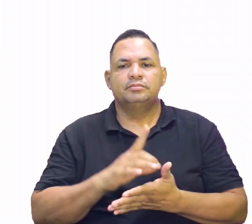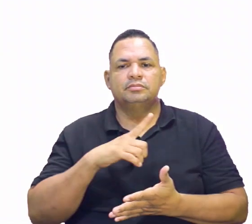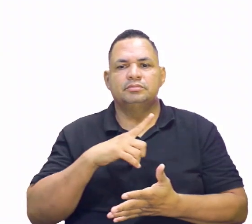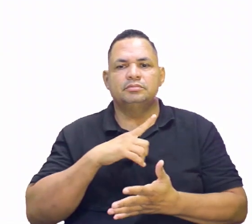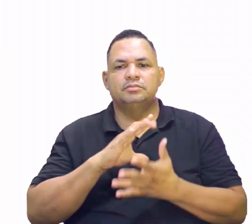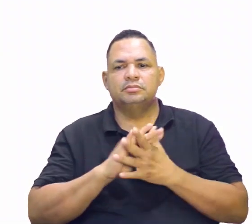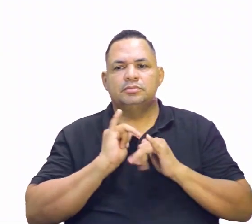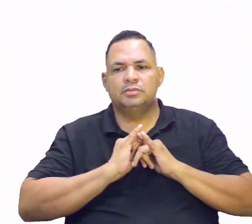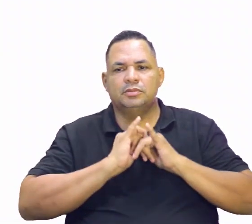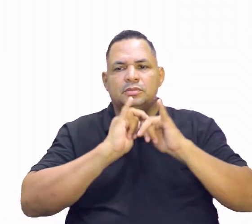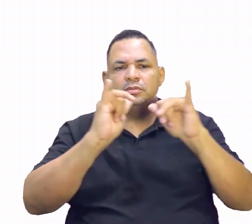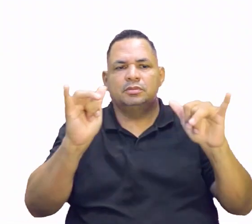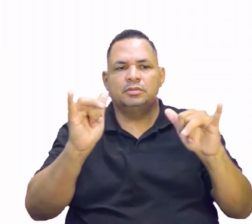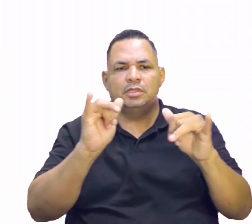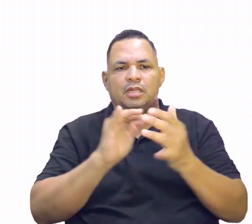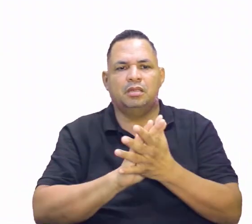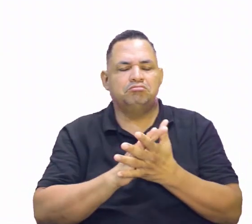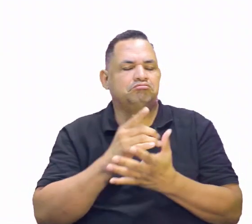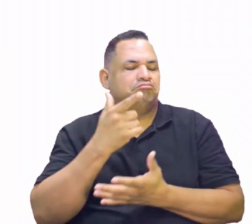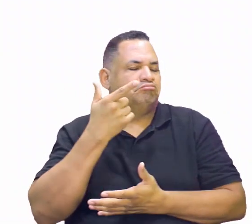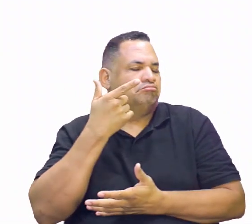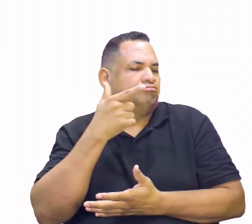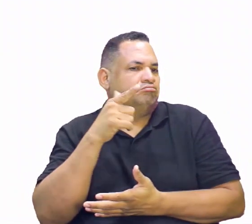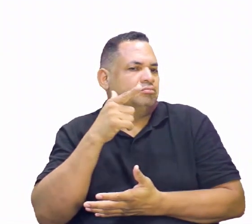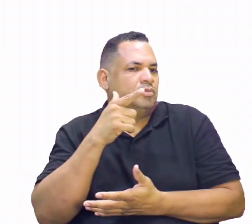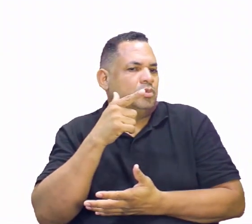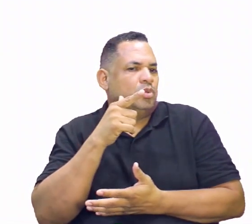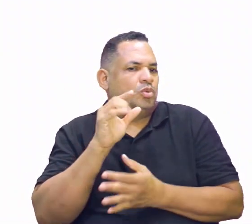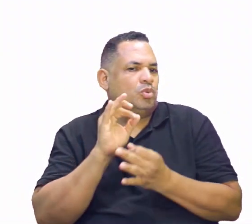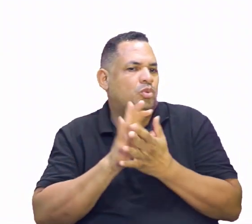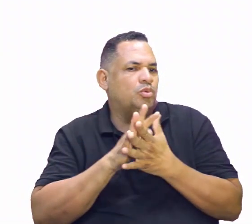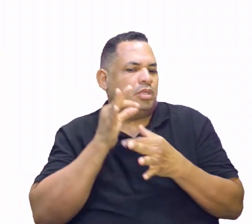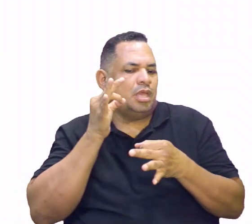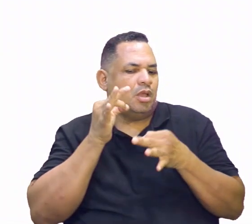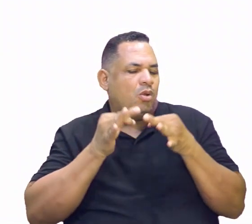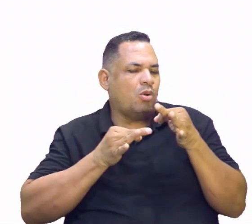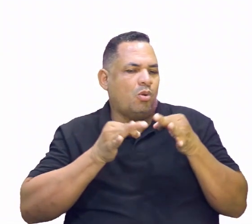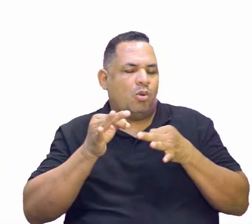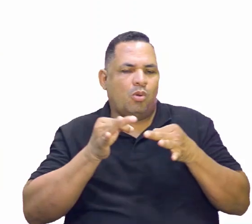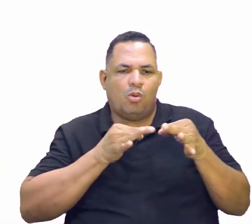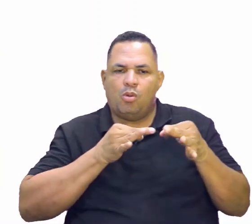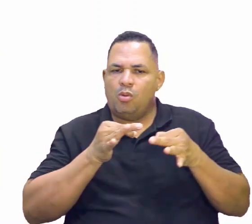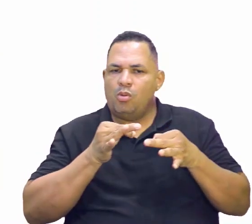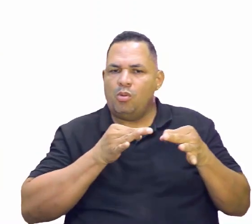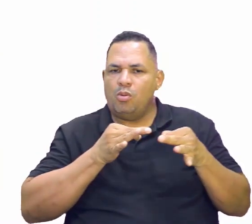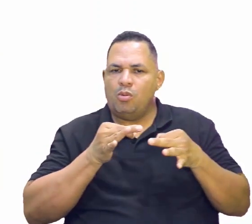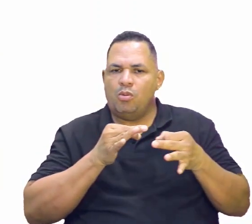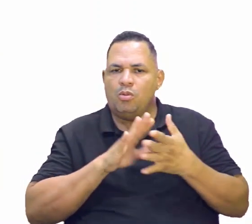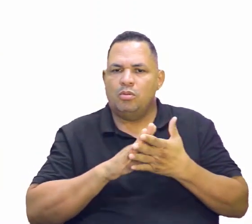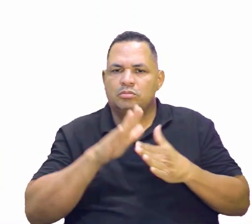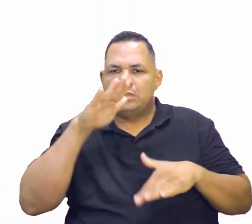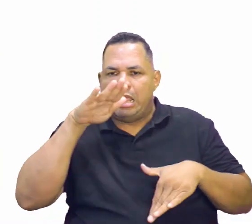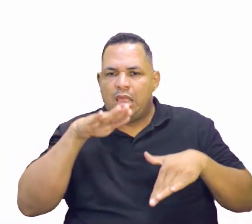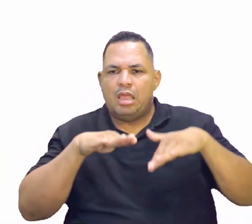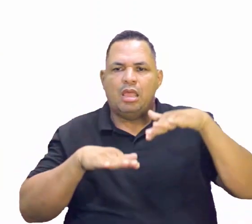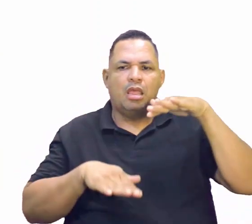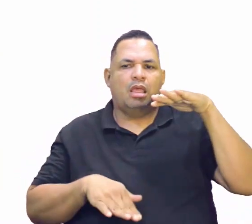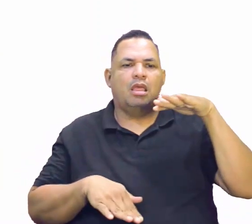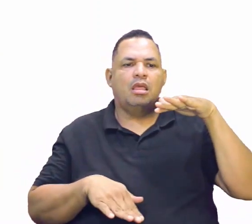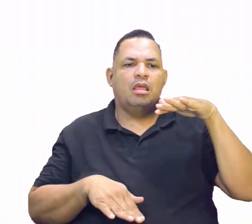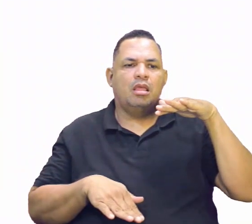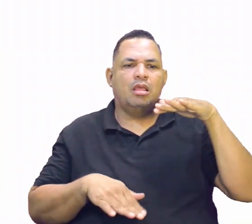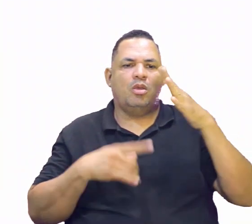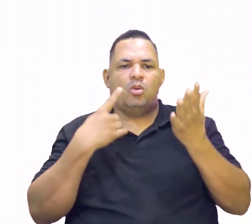absoluta e completa anarquia na arte, buscando valorizar o quê? O desequilíbrio